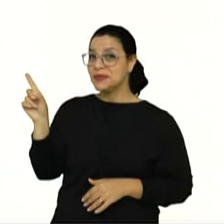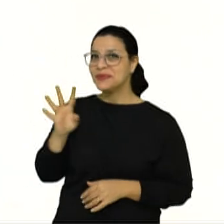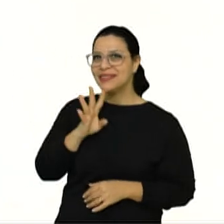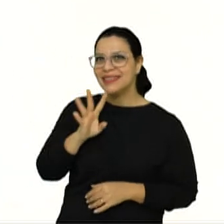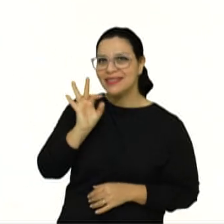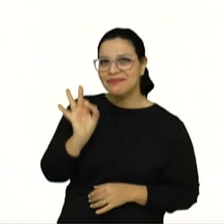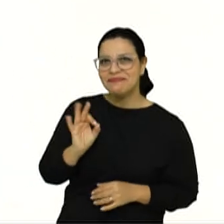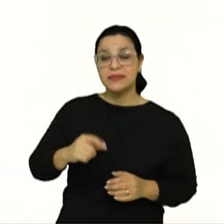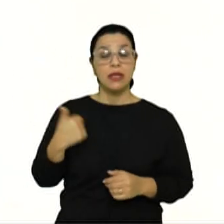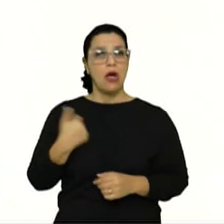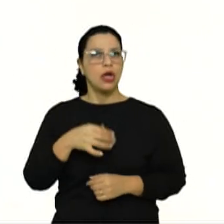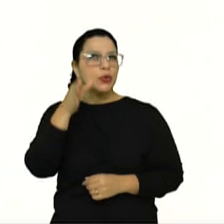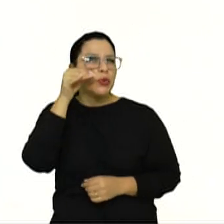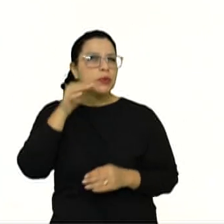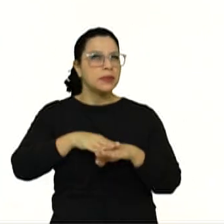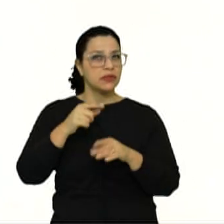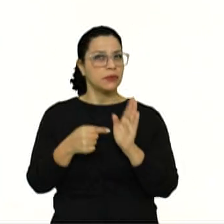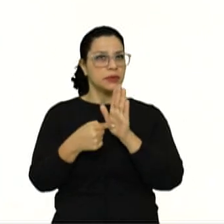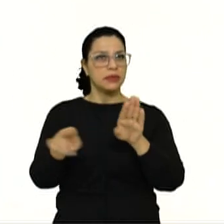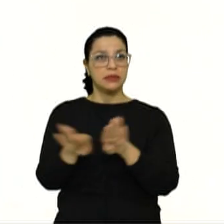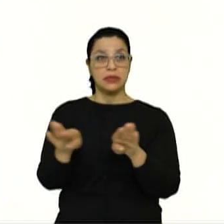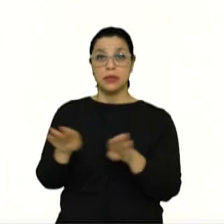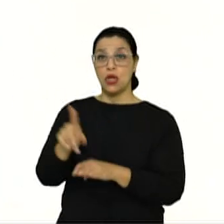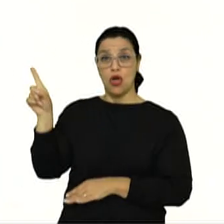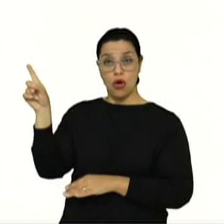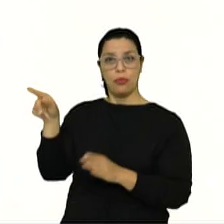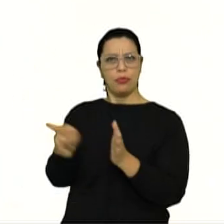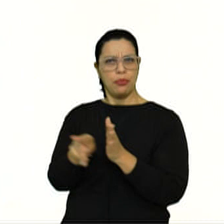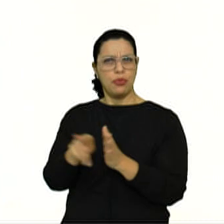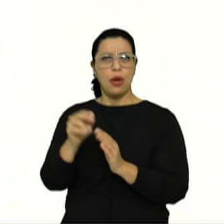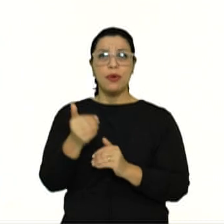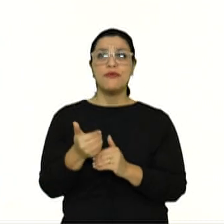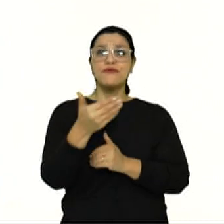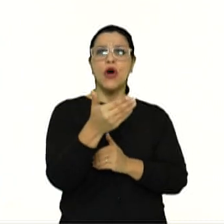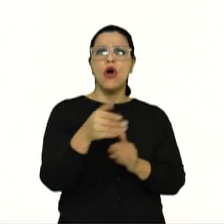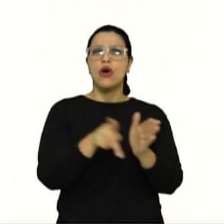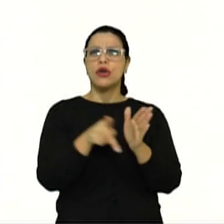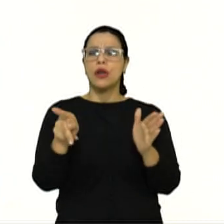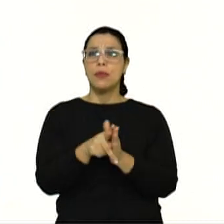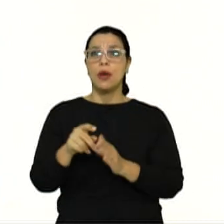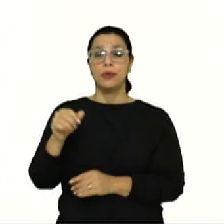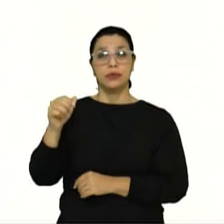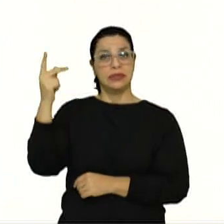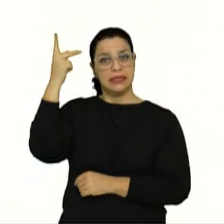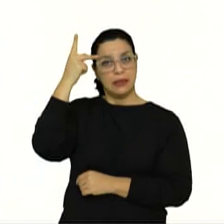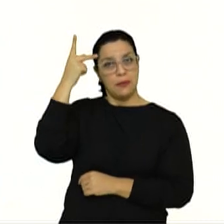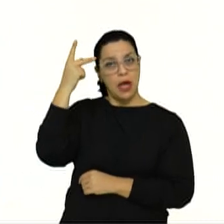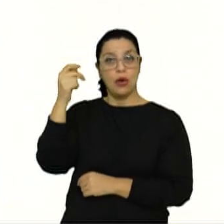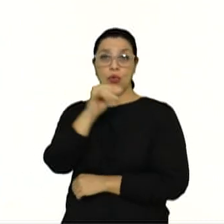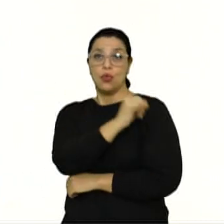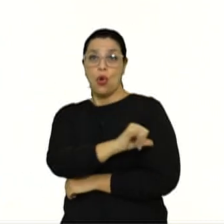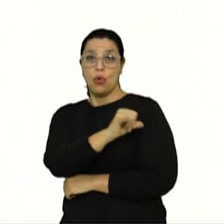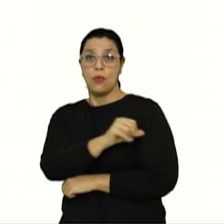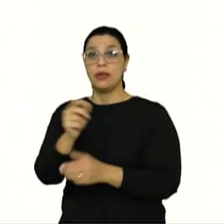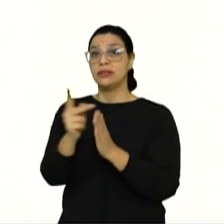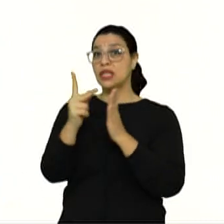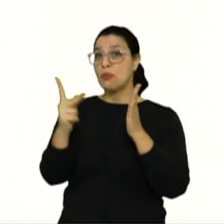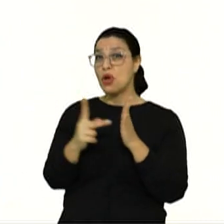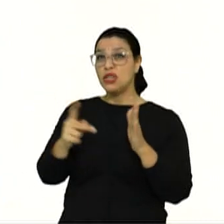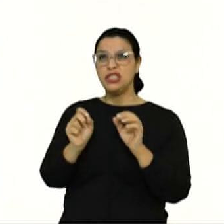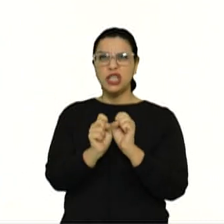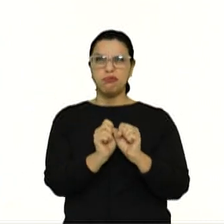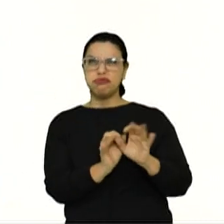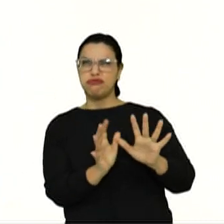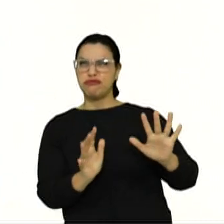Legal, não é? Mais curiosidade para vocês. Bom, mesmo estando fora do eixo Rio-São Paulo, a poesia marginal tomou